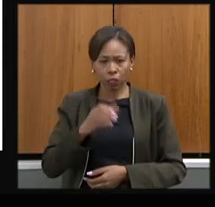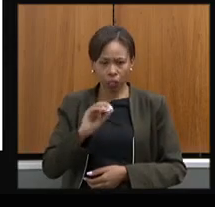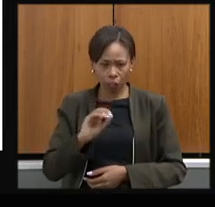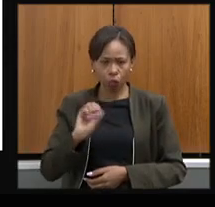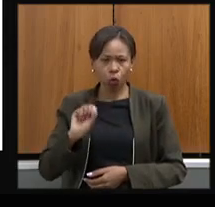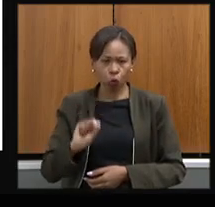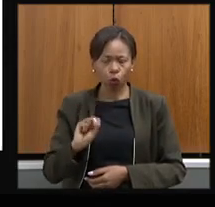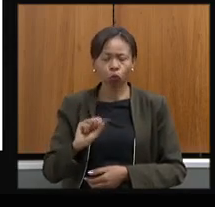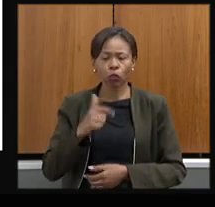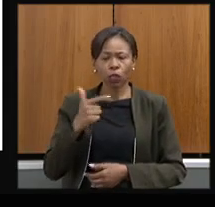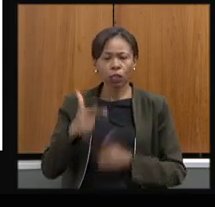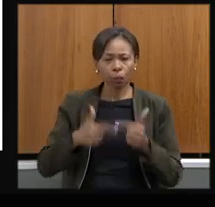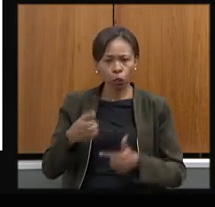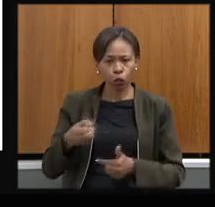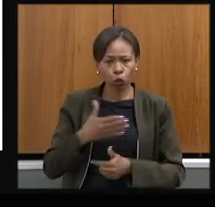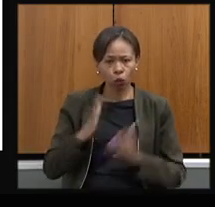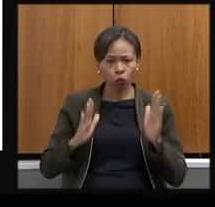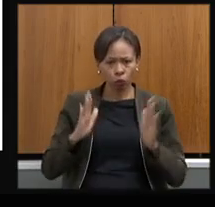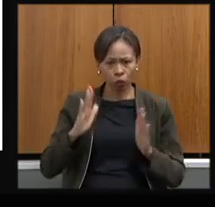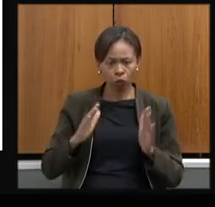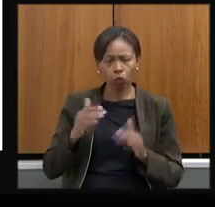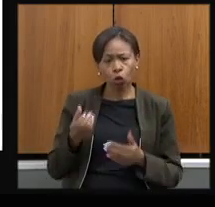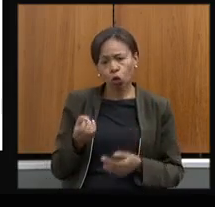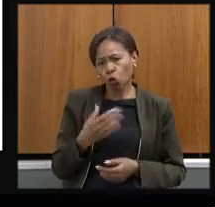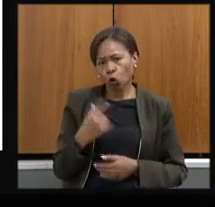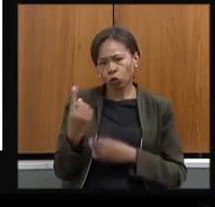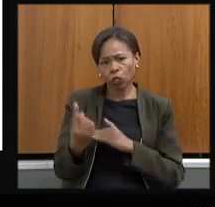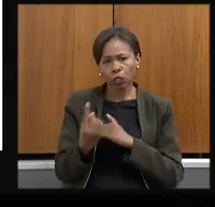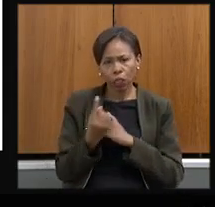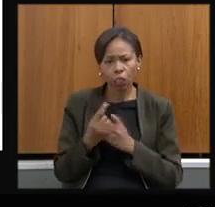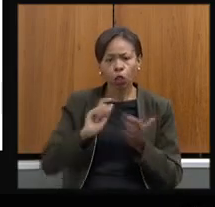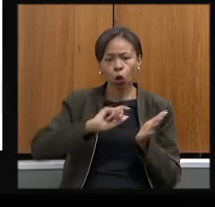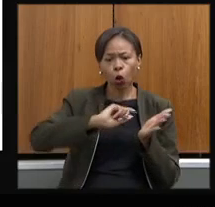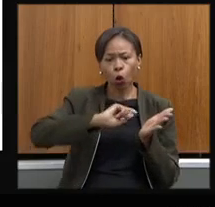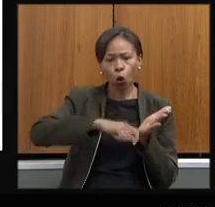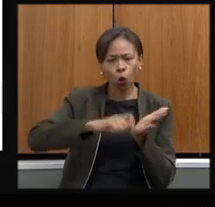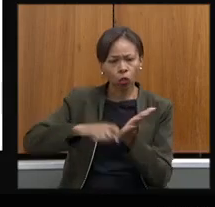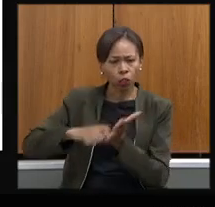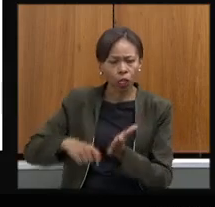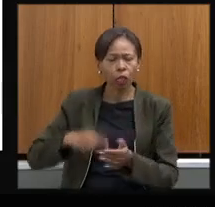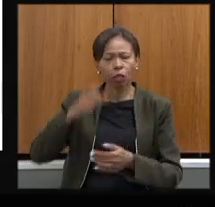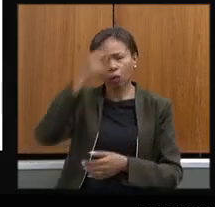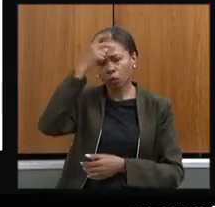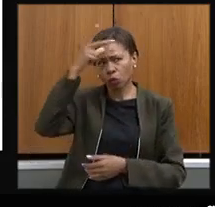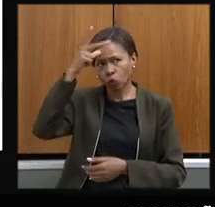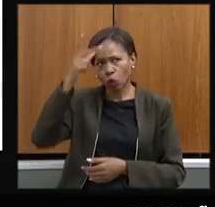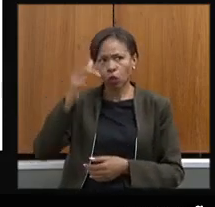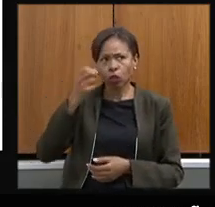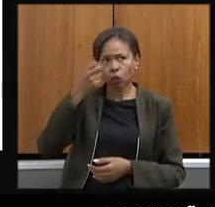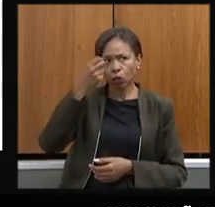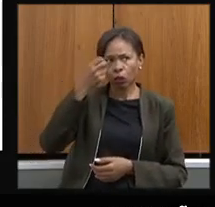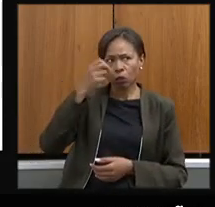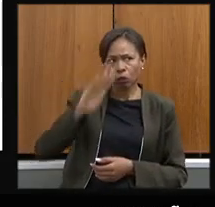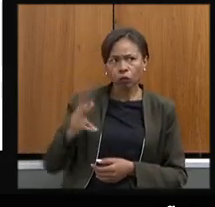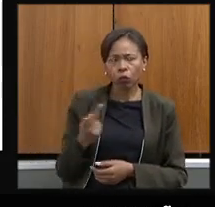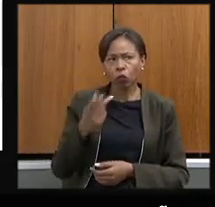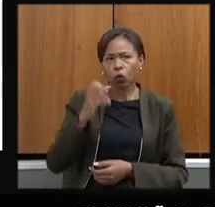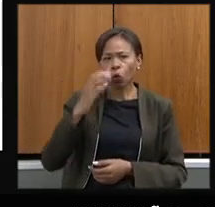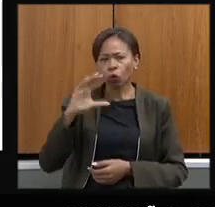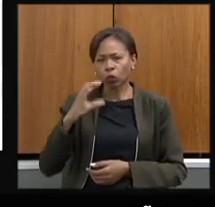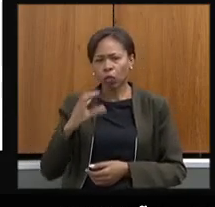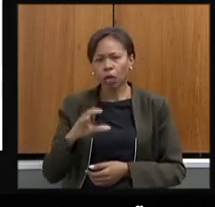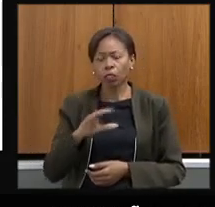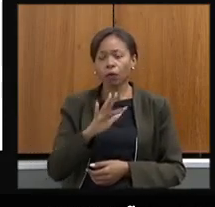que contam como clientes novos né novos contratos a prefeitura de Belo Horizonte a Prefeitura de Contagem a rede fhemig